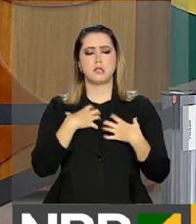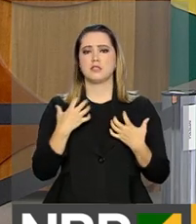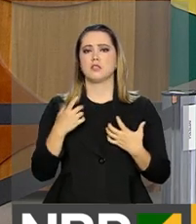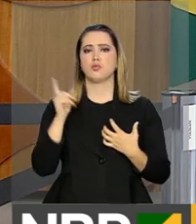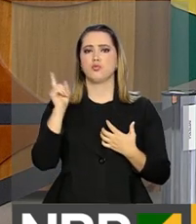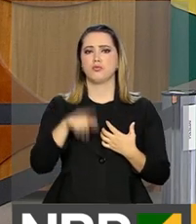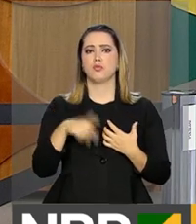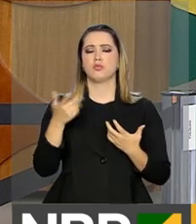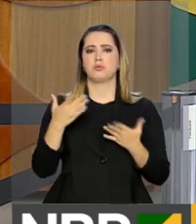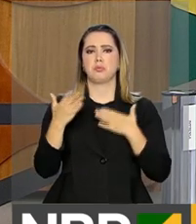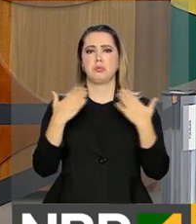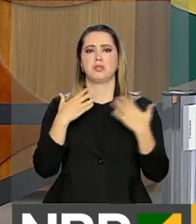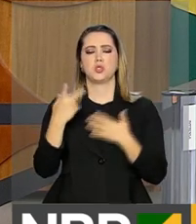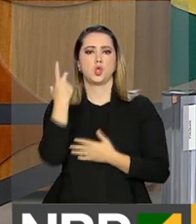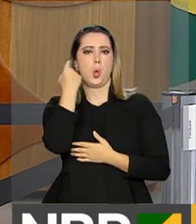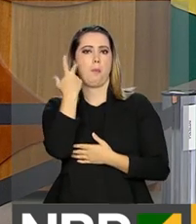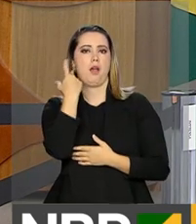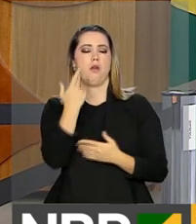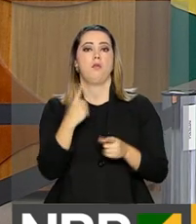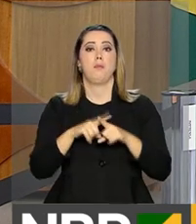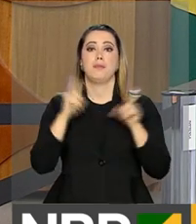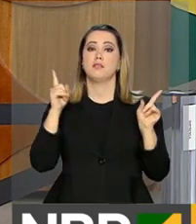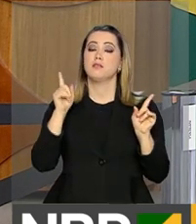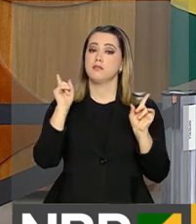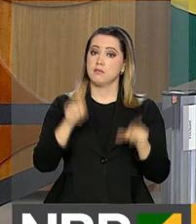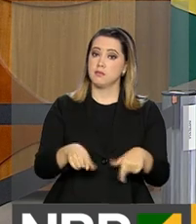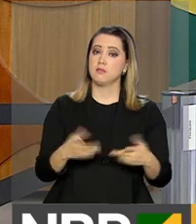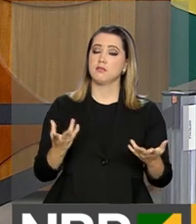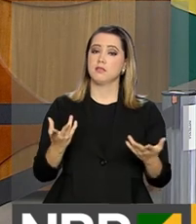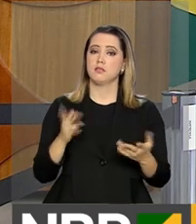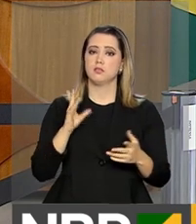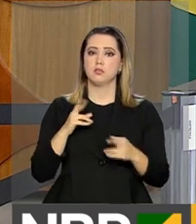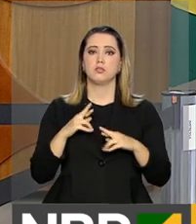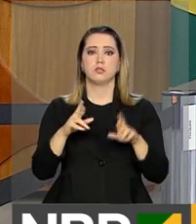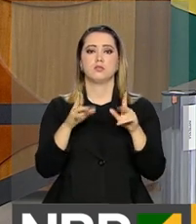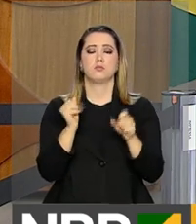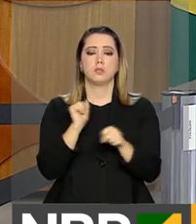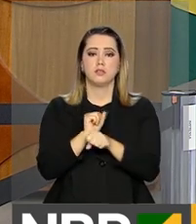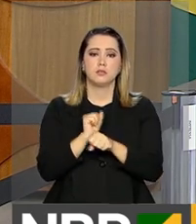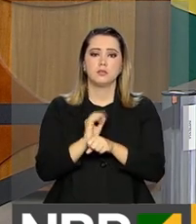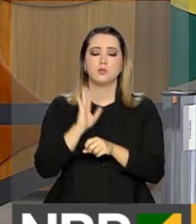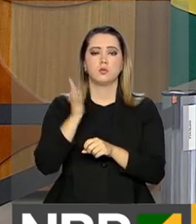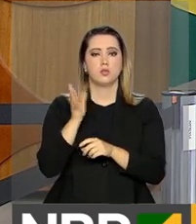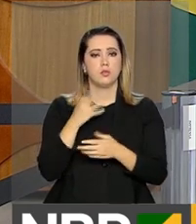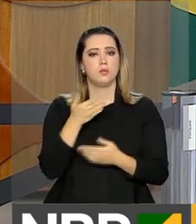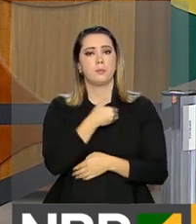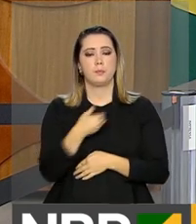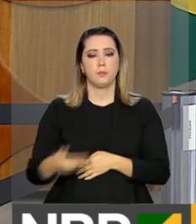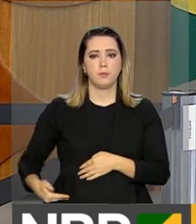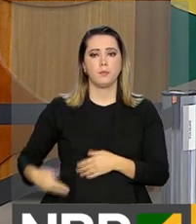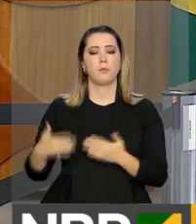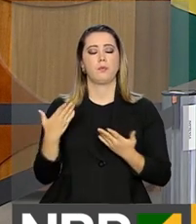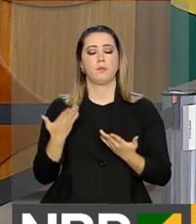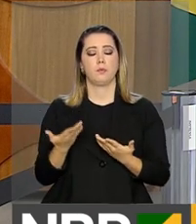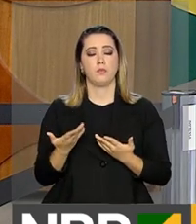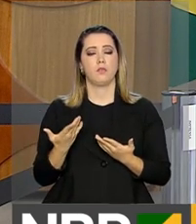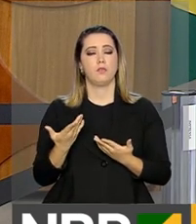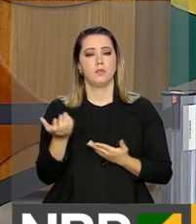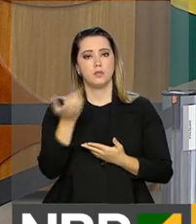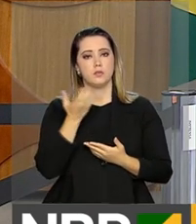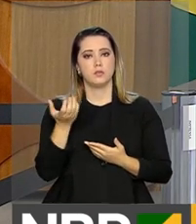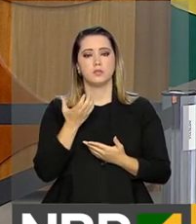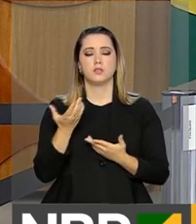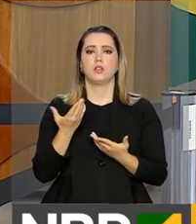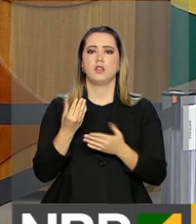muito parecia uma coisa natural né mas foi algo que estava há muito tempo a paralisado e que o governo é resolveu